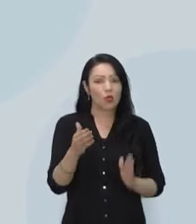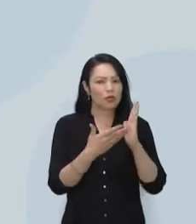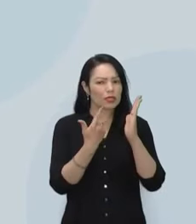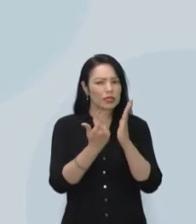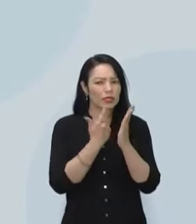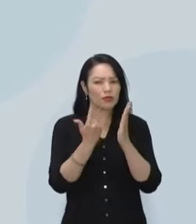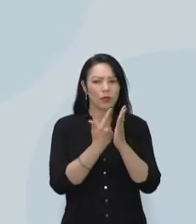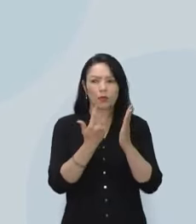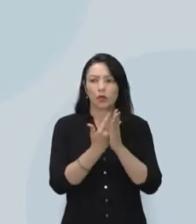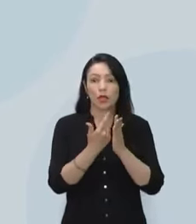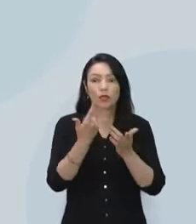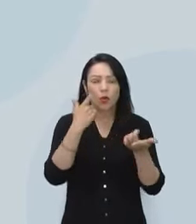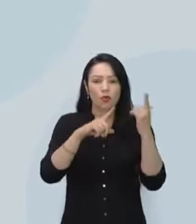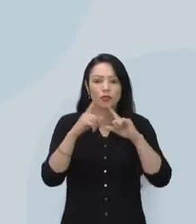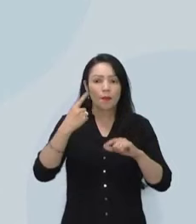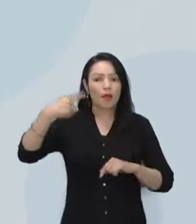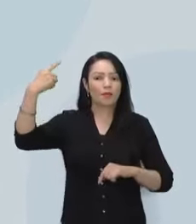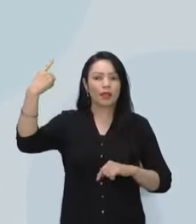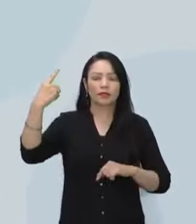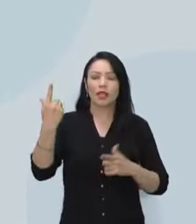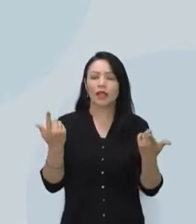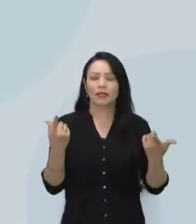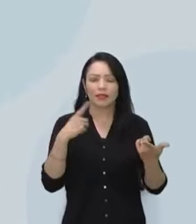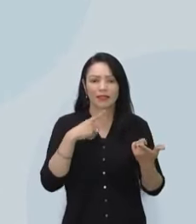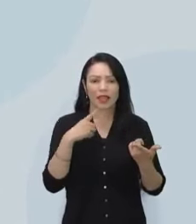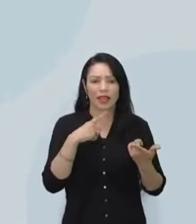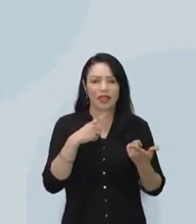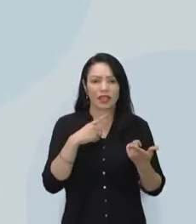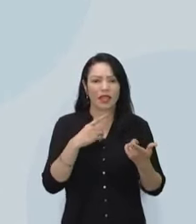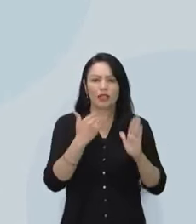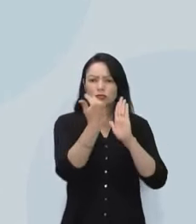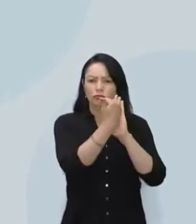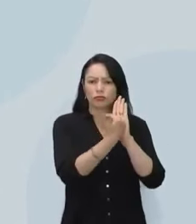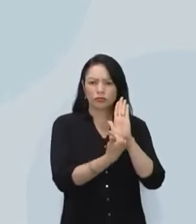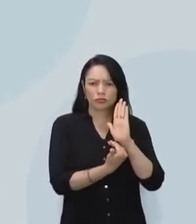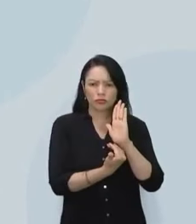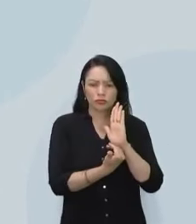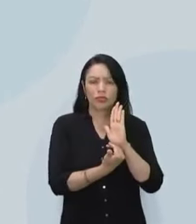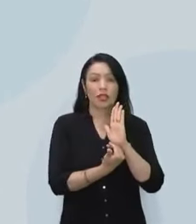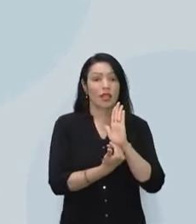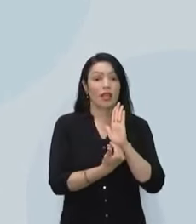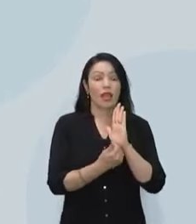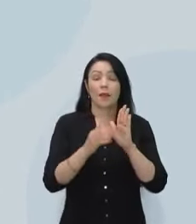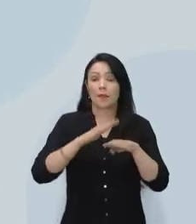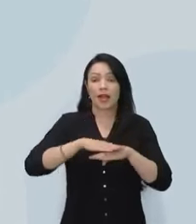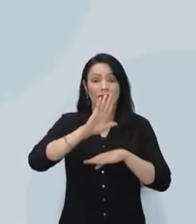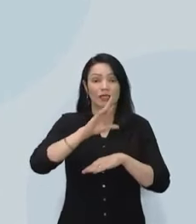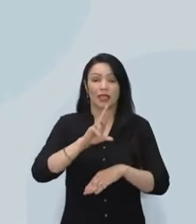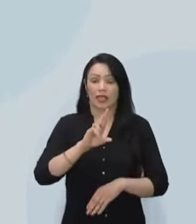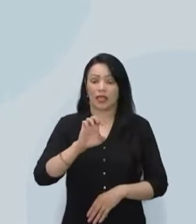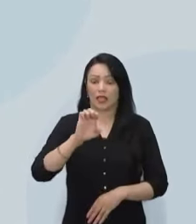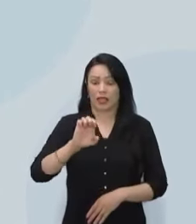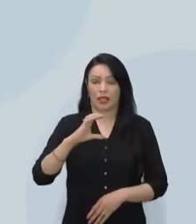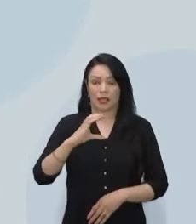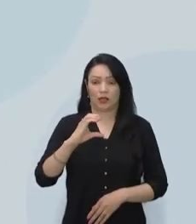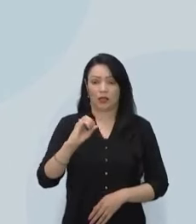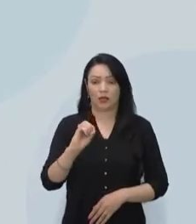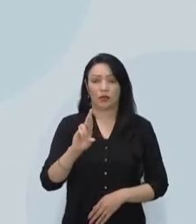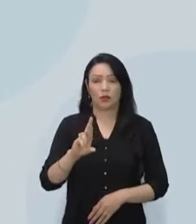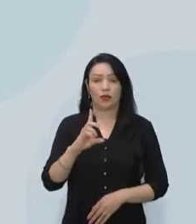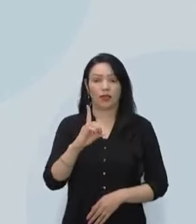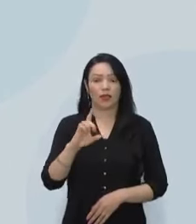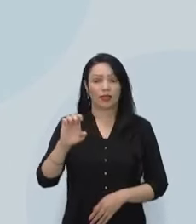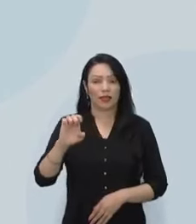dos recordes, né, lista muitos dos maiores recordes estabelecidos, como a maior quantidade de